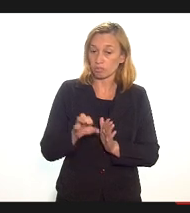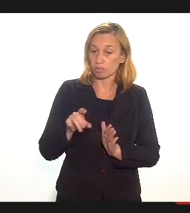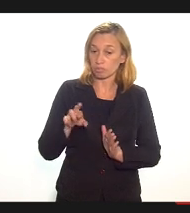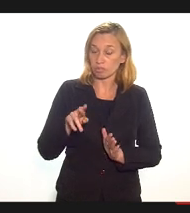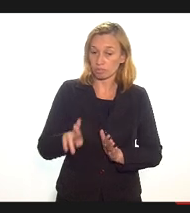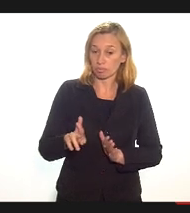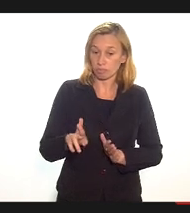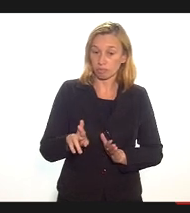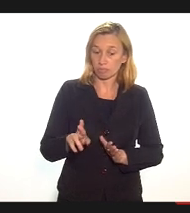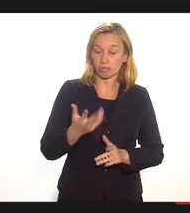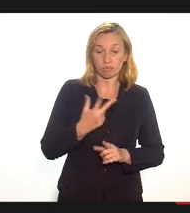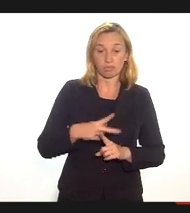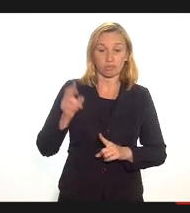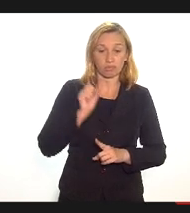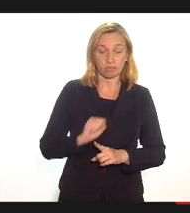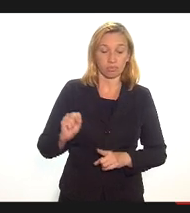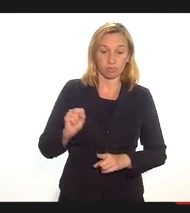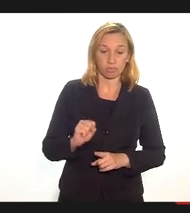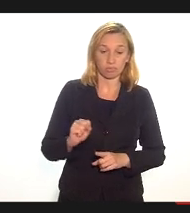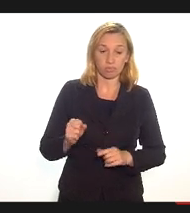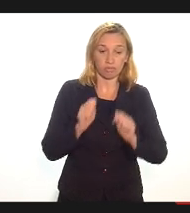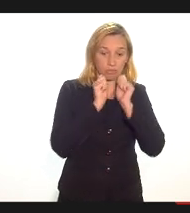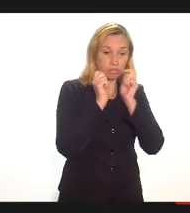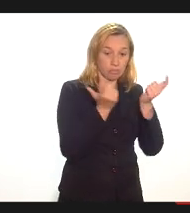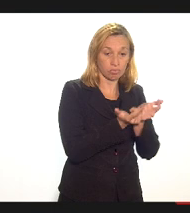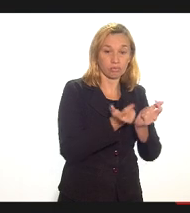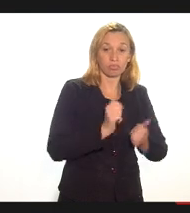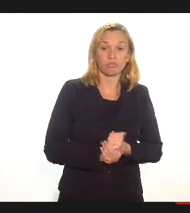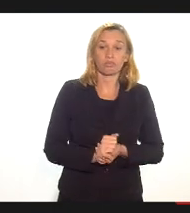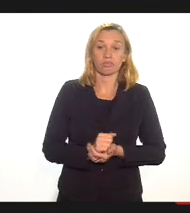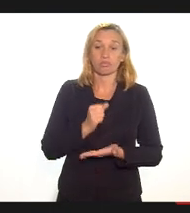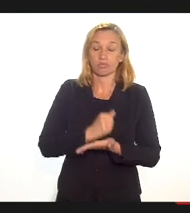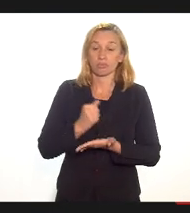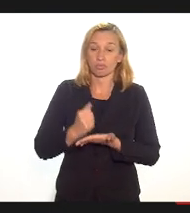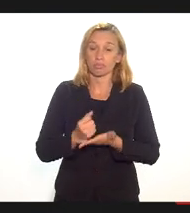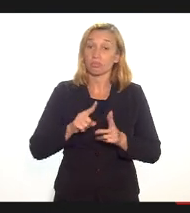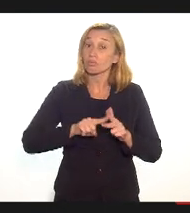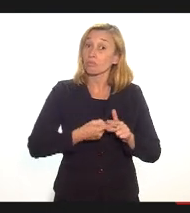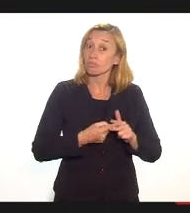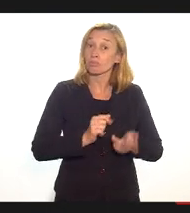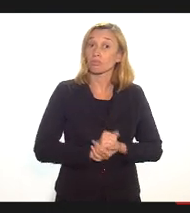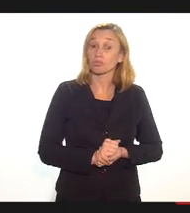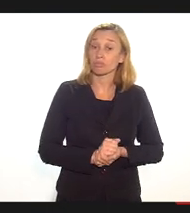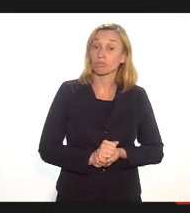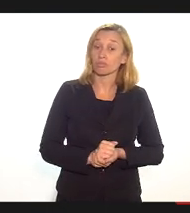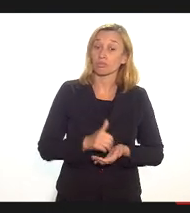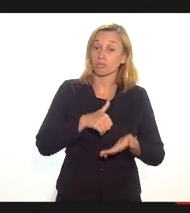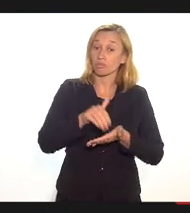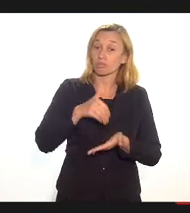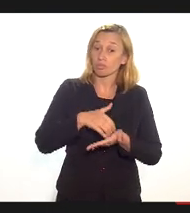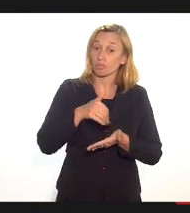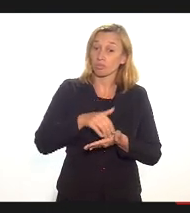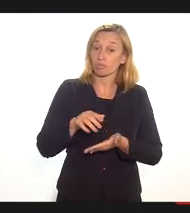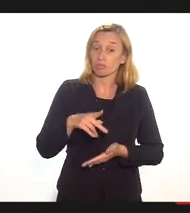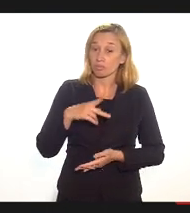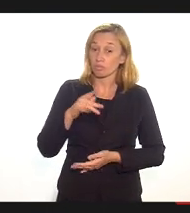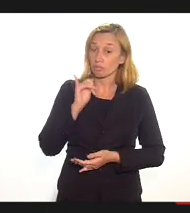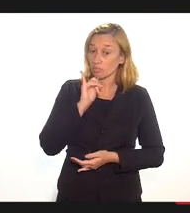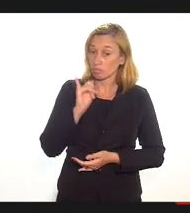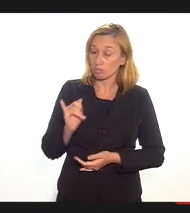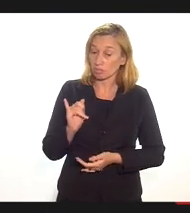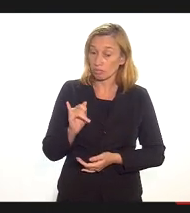da Alerj sobre a manutenção dos contratos, das demissões, ele informou que não